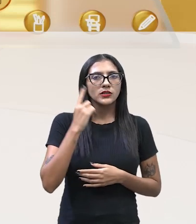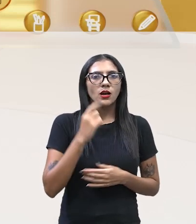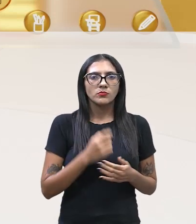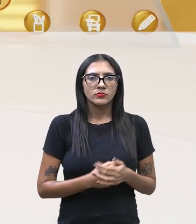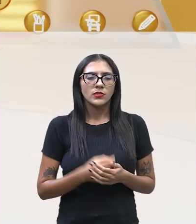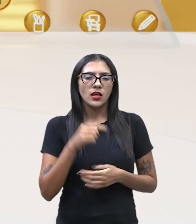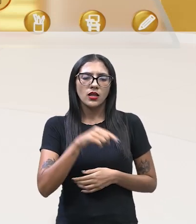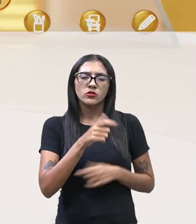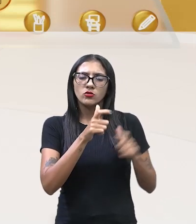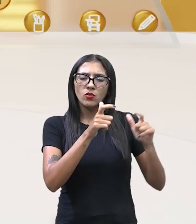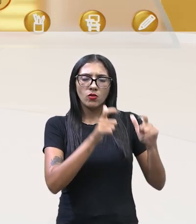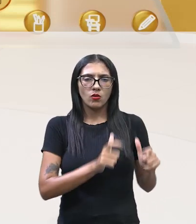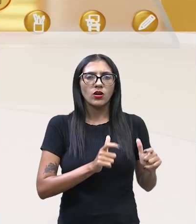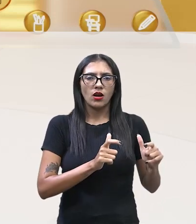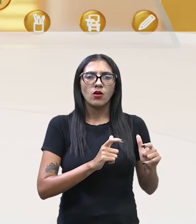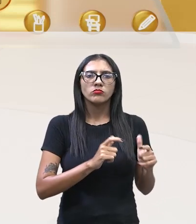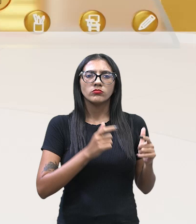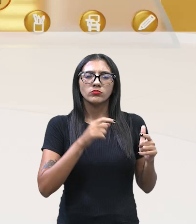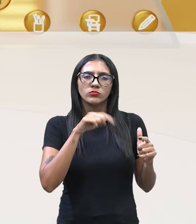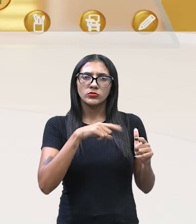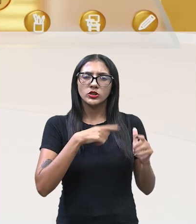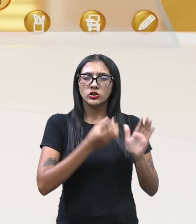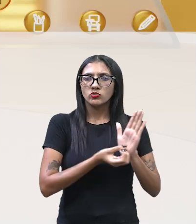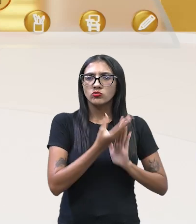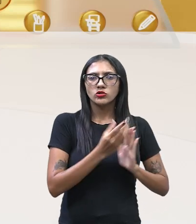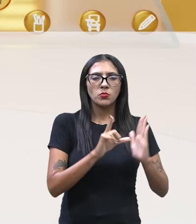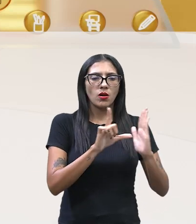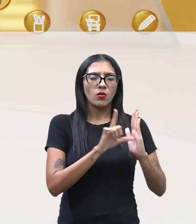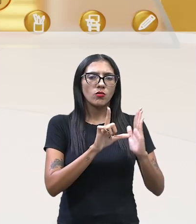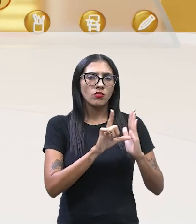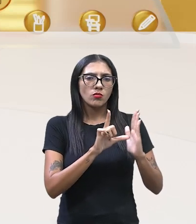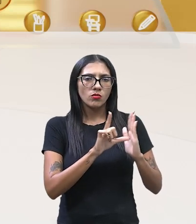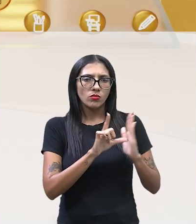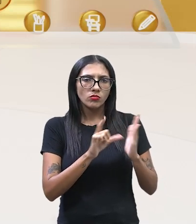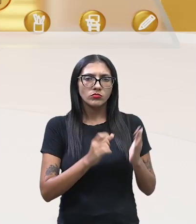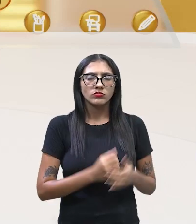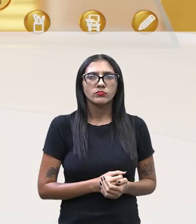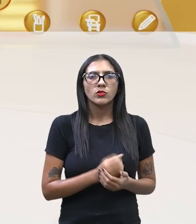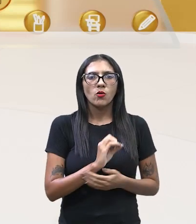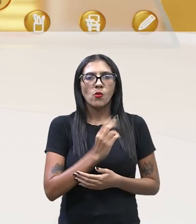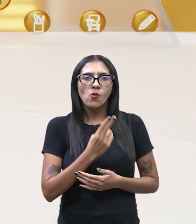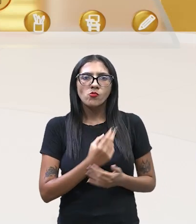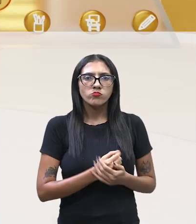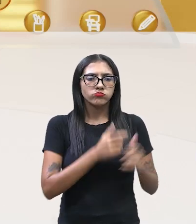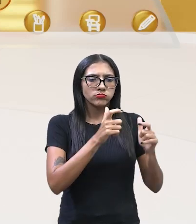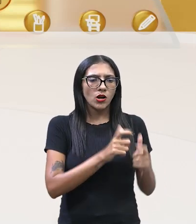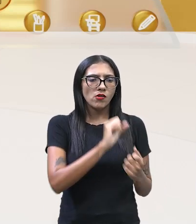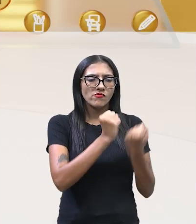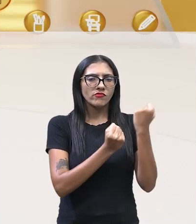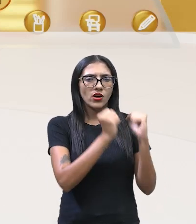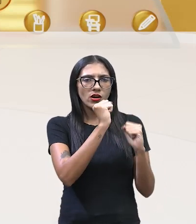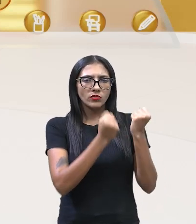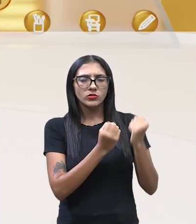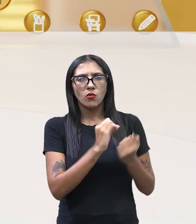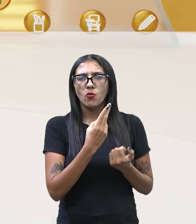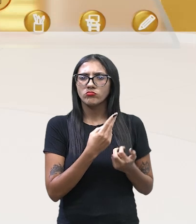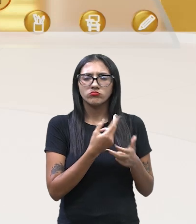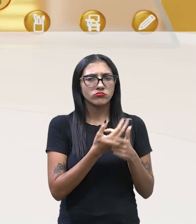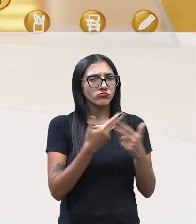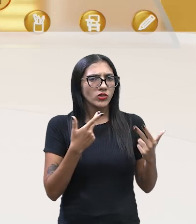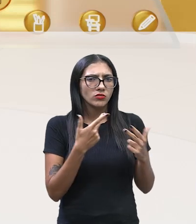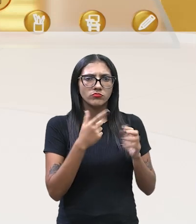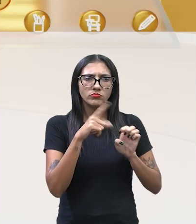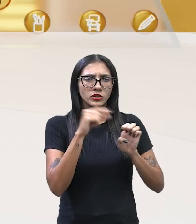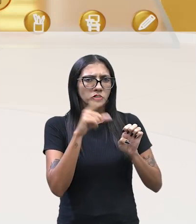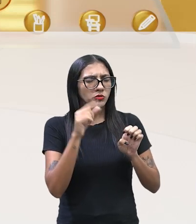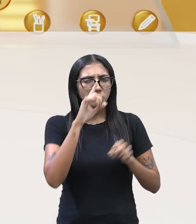local e eu vou colocar ali uma loja ou uma fábrica ou algo, né, um